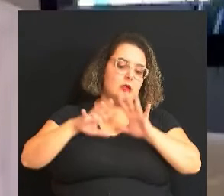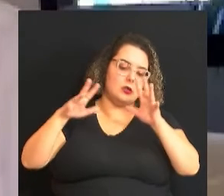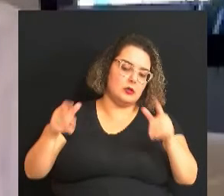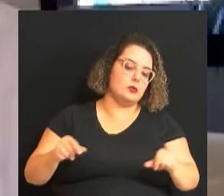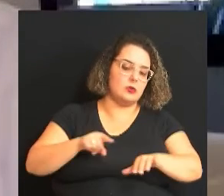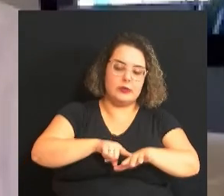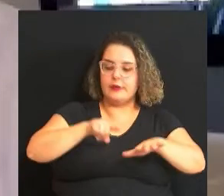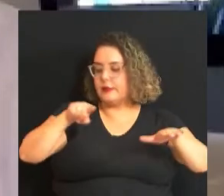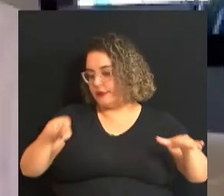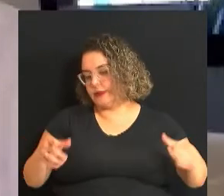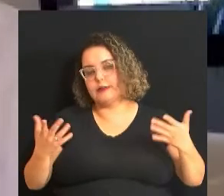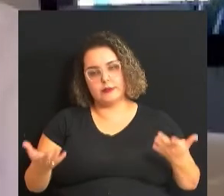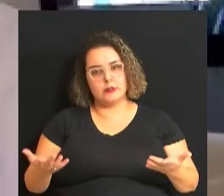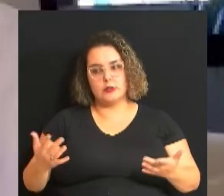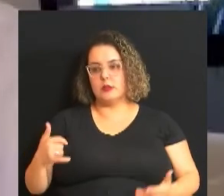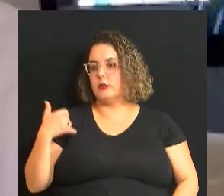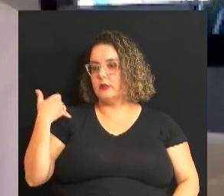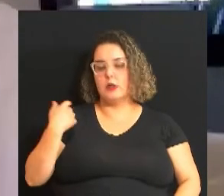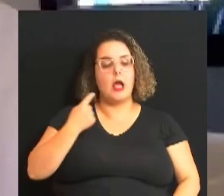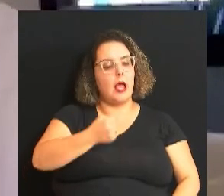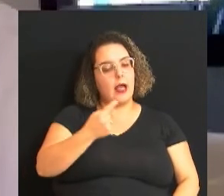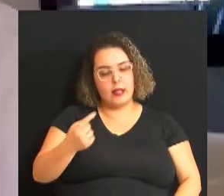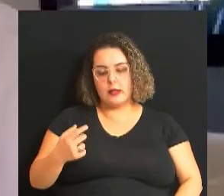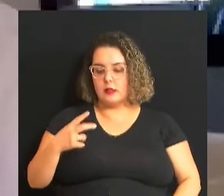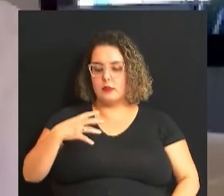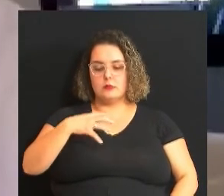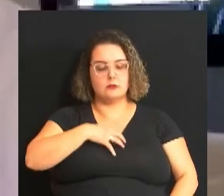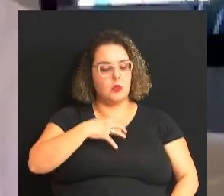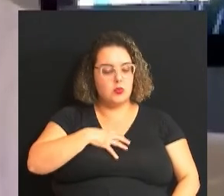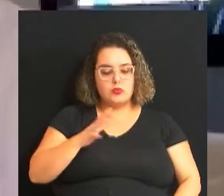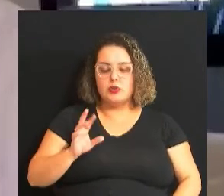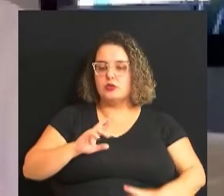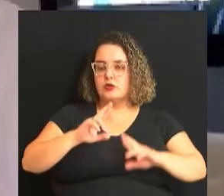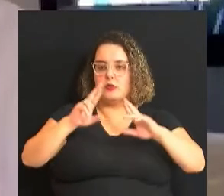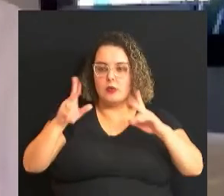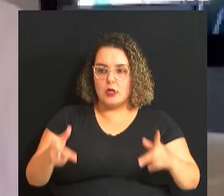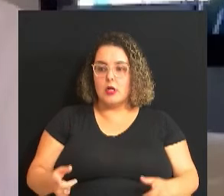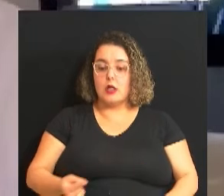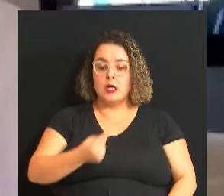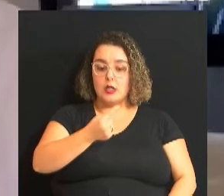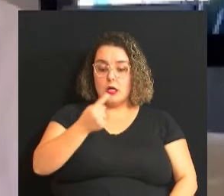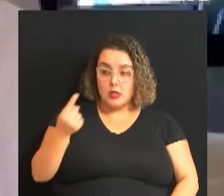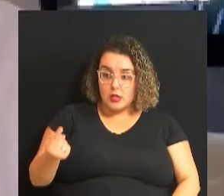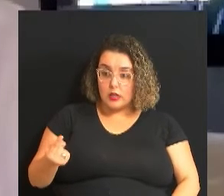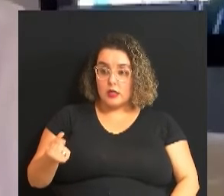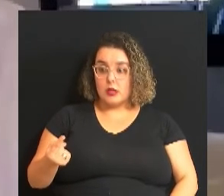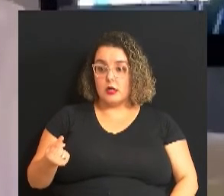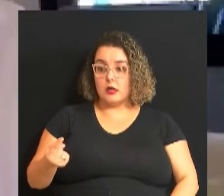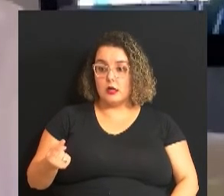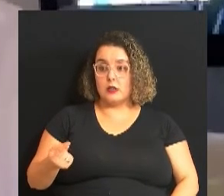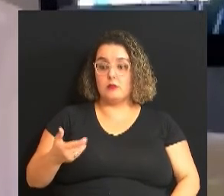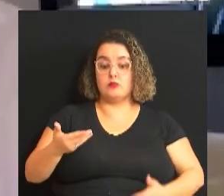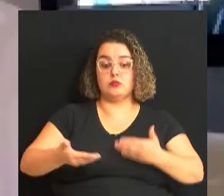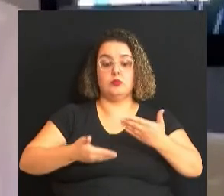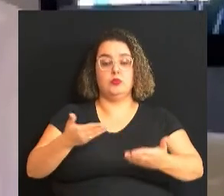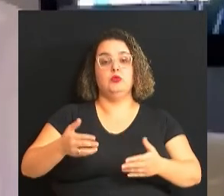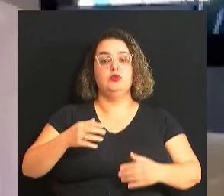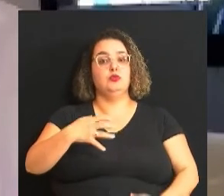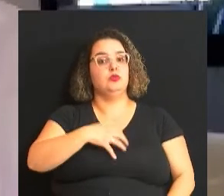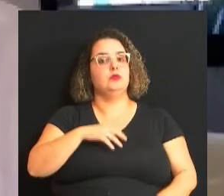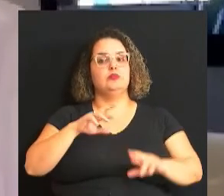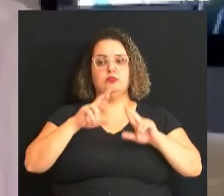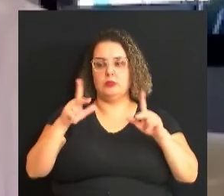faixas etárias, cada pessoa reage de uma maneira e cada pessoa você vai ter que tratar de uma maneira